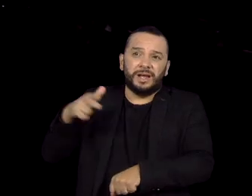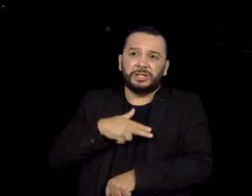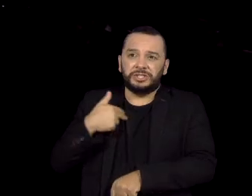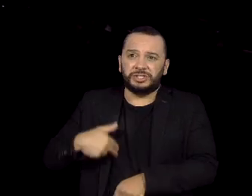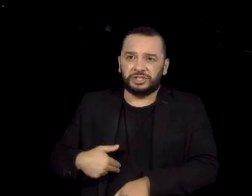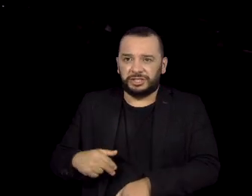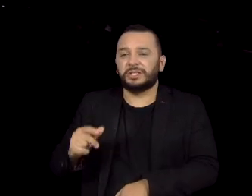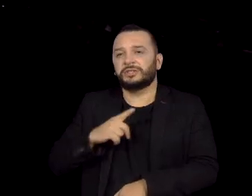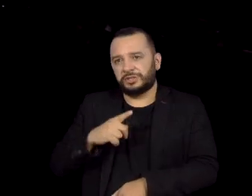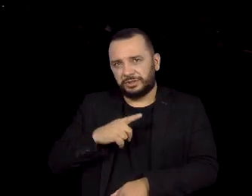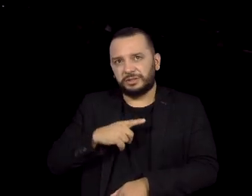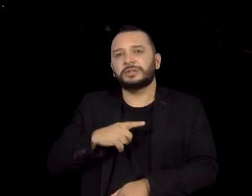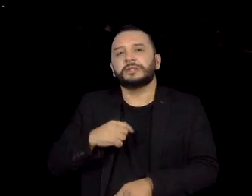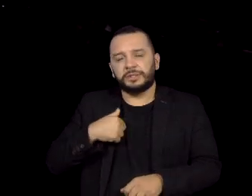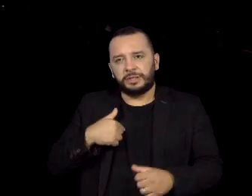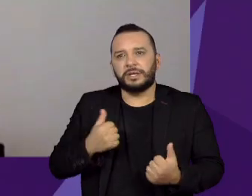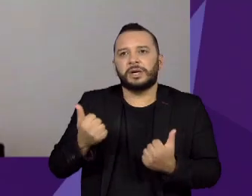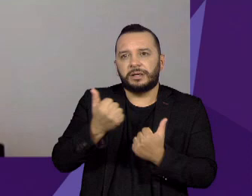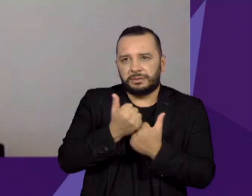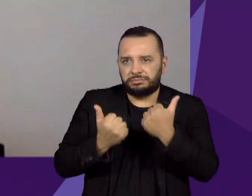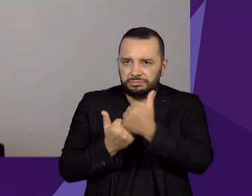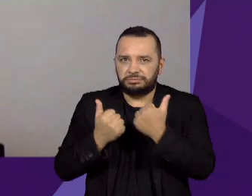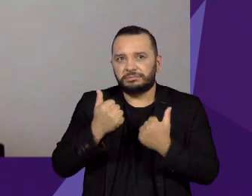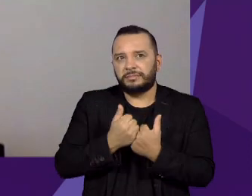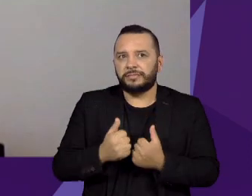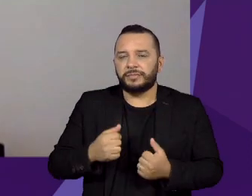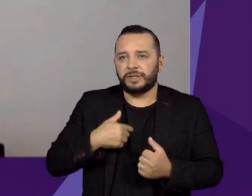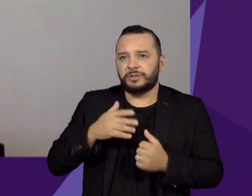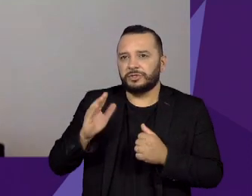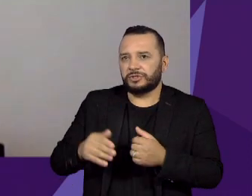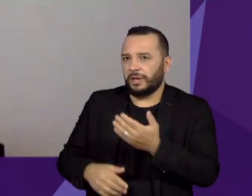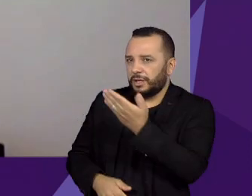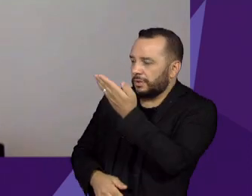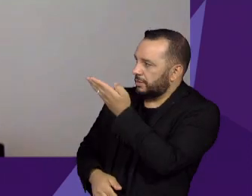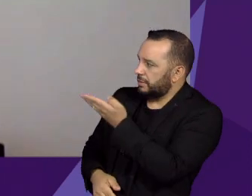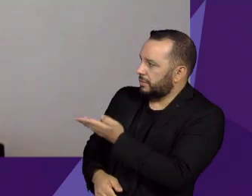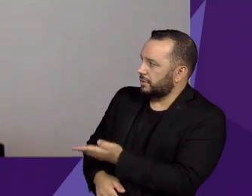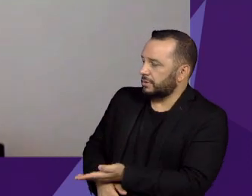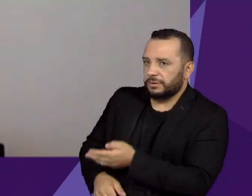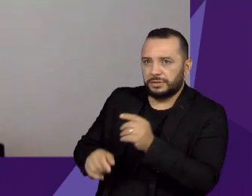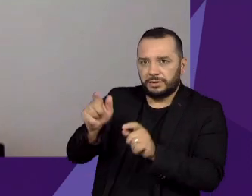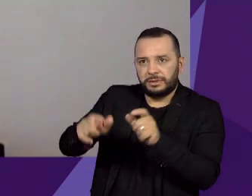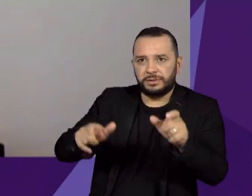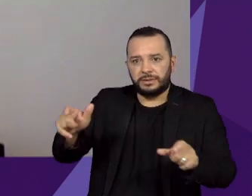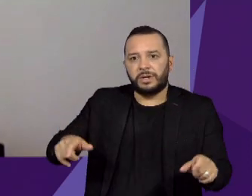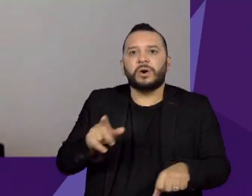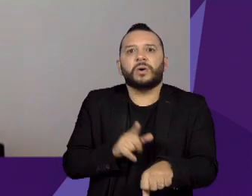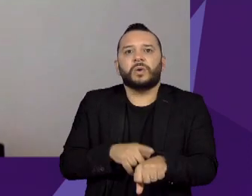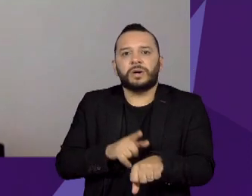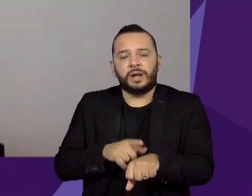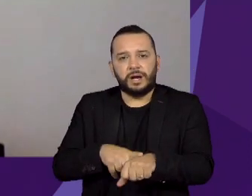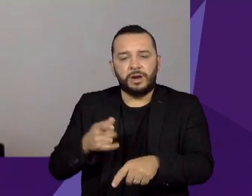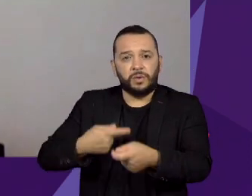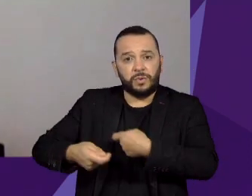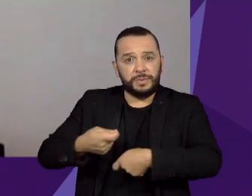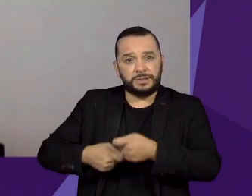revezava, eu, o Gabardo e o Wanderson, para tentar destravar as coisas lá no horário comercial deles.